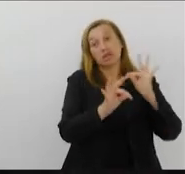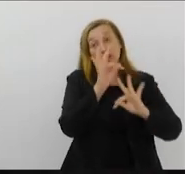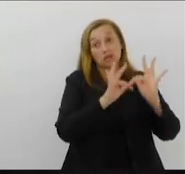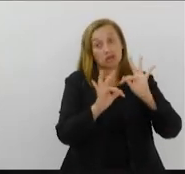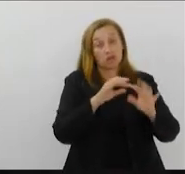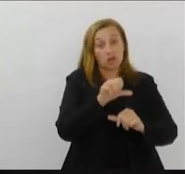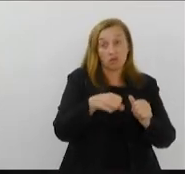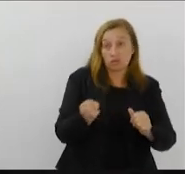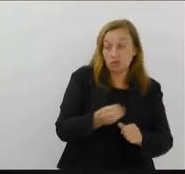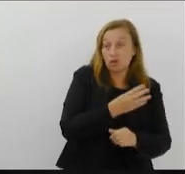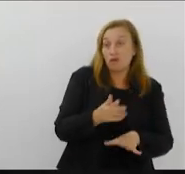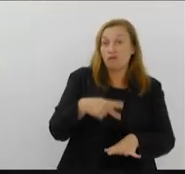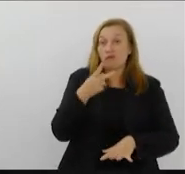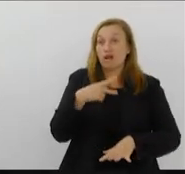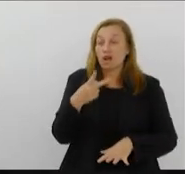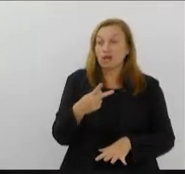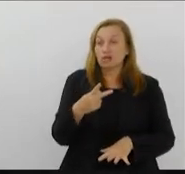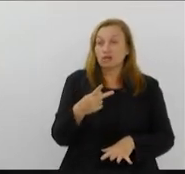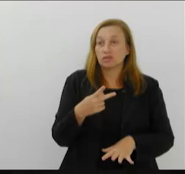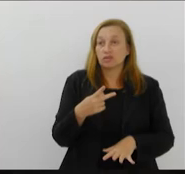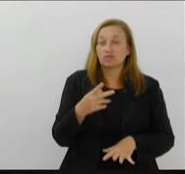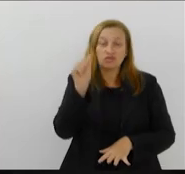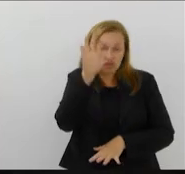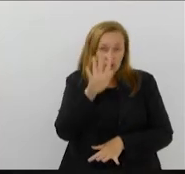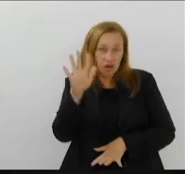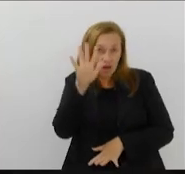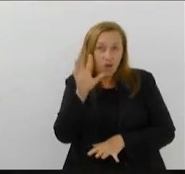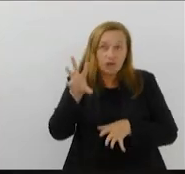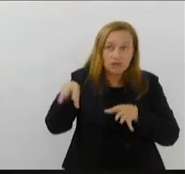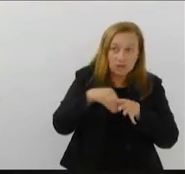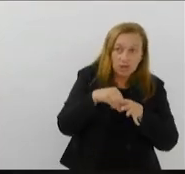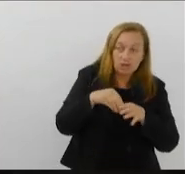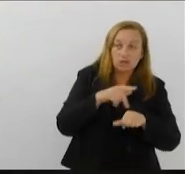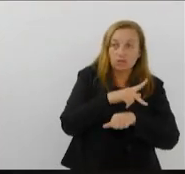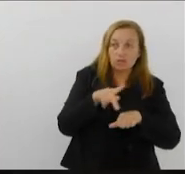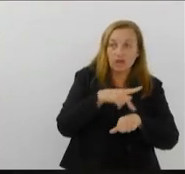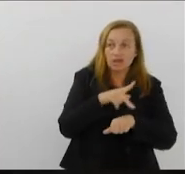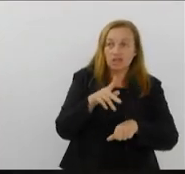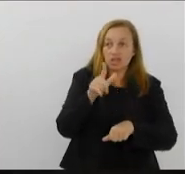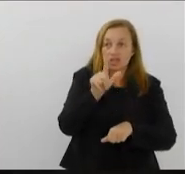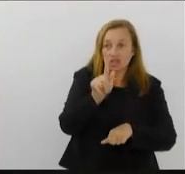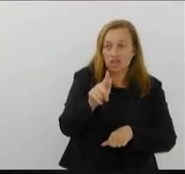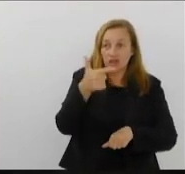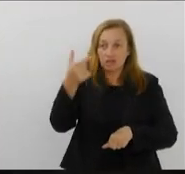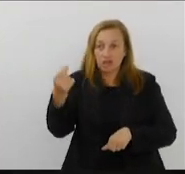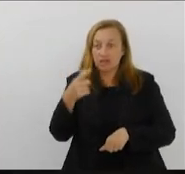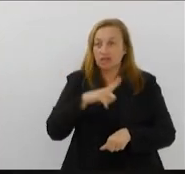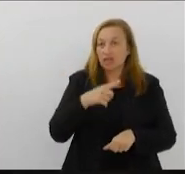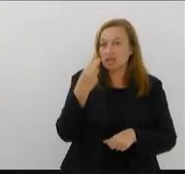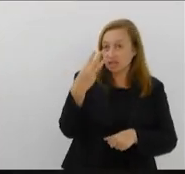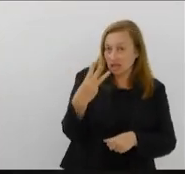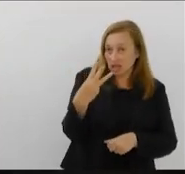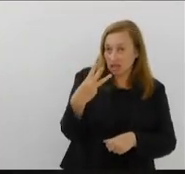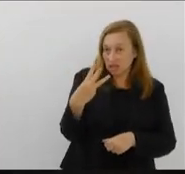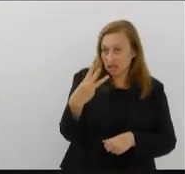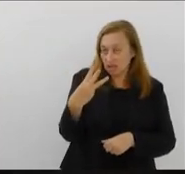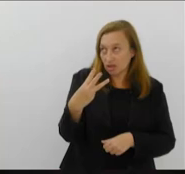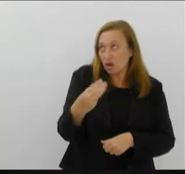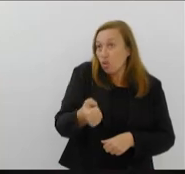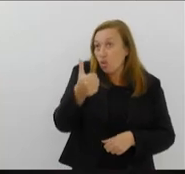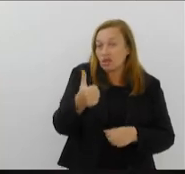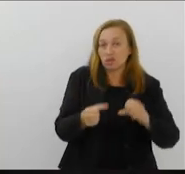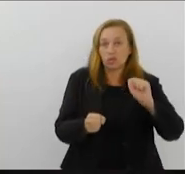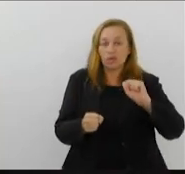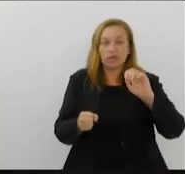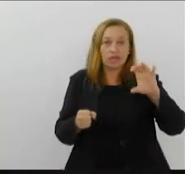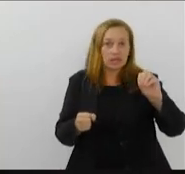inovação, falando de uma forma muito geral, dentro dos países do G20, a gente tem apenas 3 desses quase 80 países